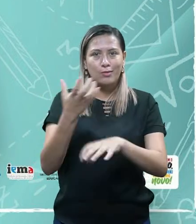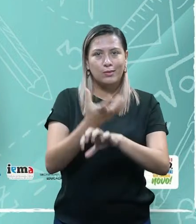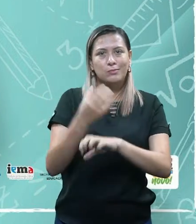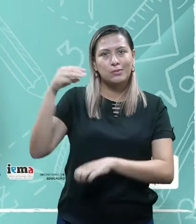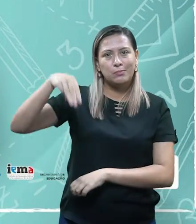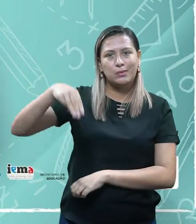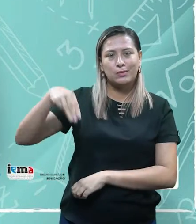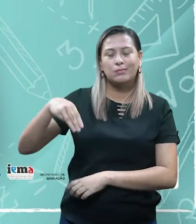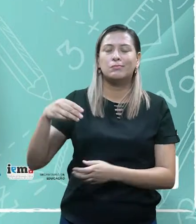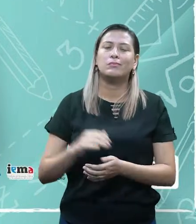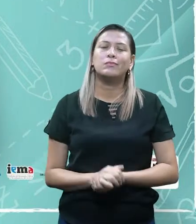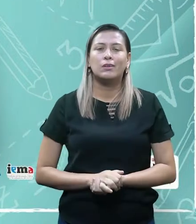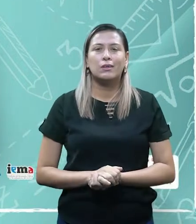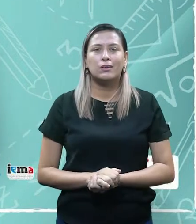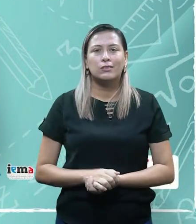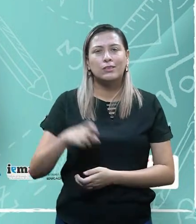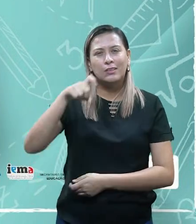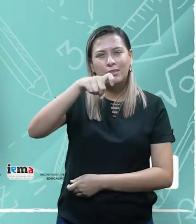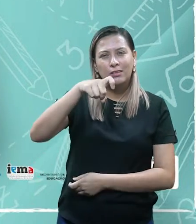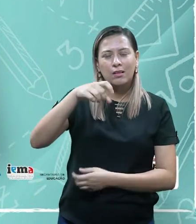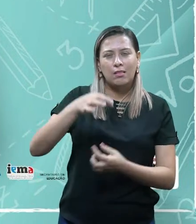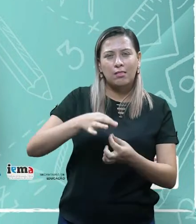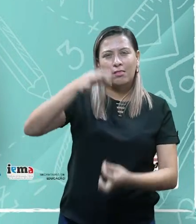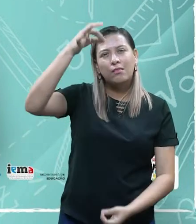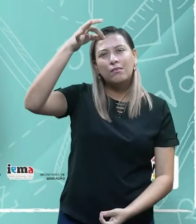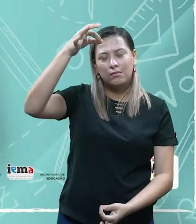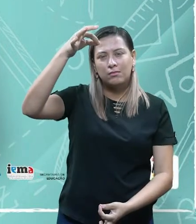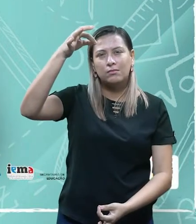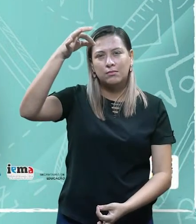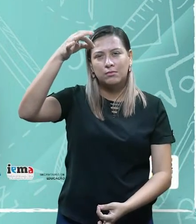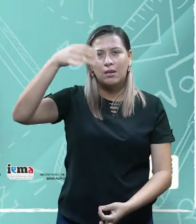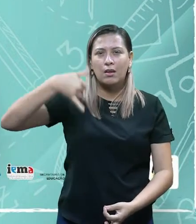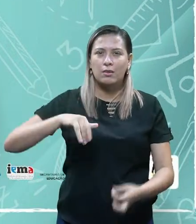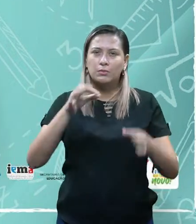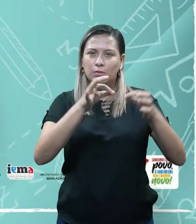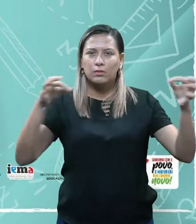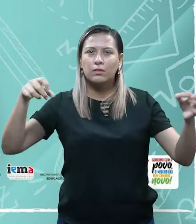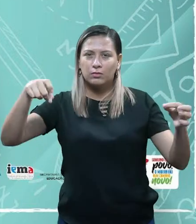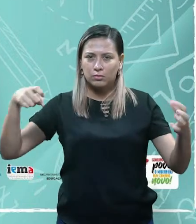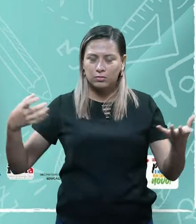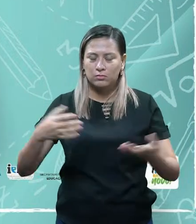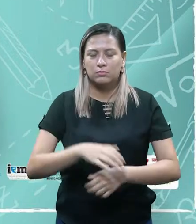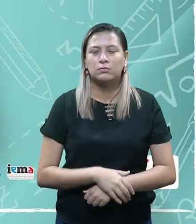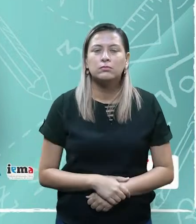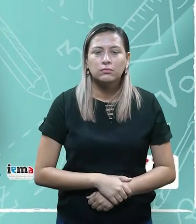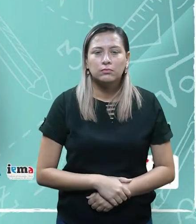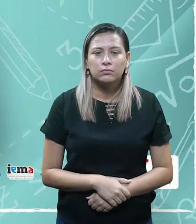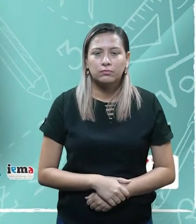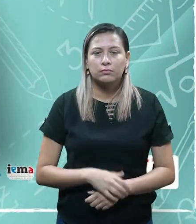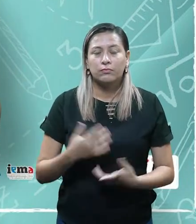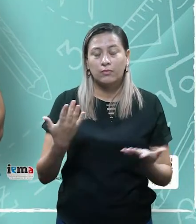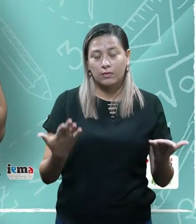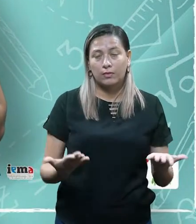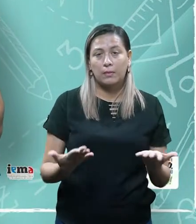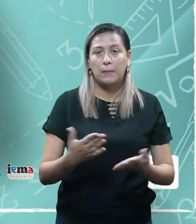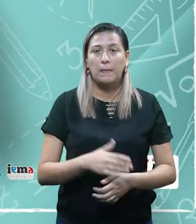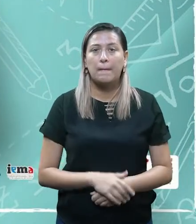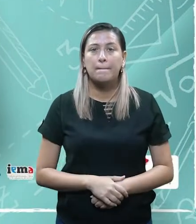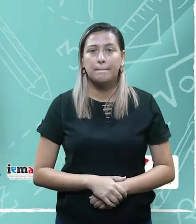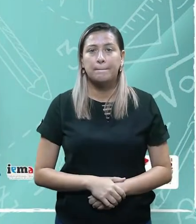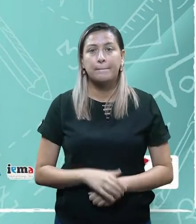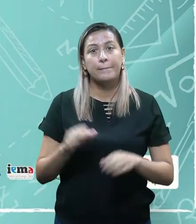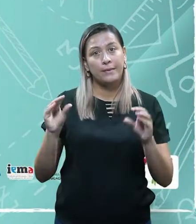X, eixo Y, aquelas coordenadas X e Y, tá? Então, ela ativa isso, porque os nossos desenhos você podem